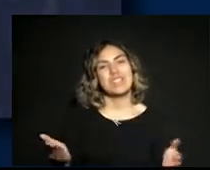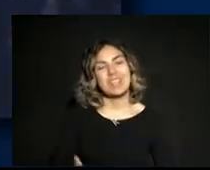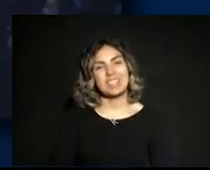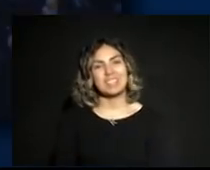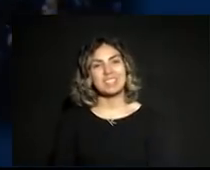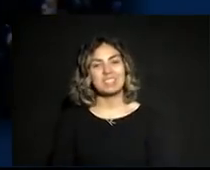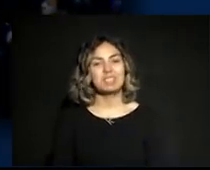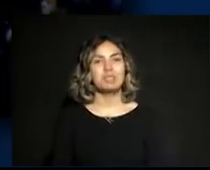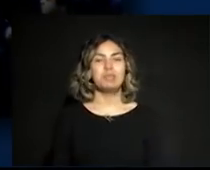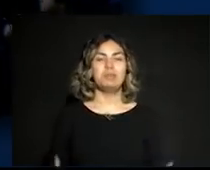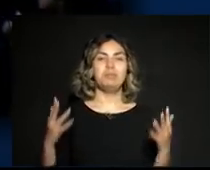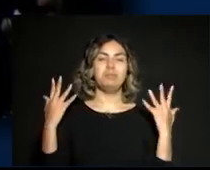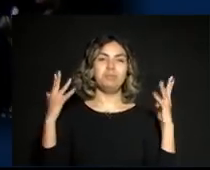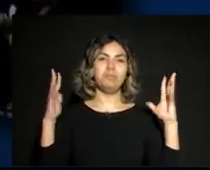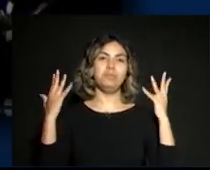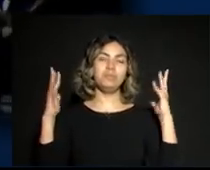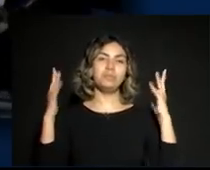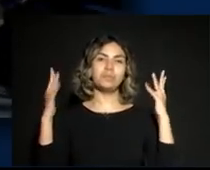né